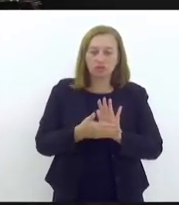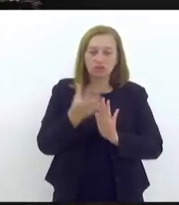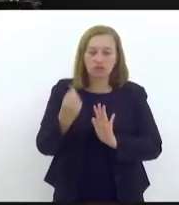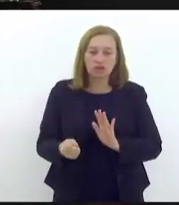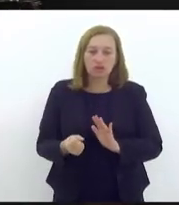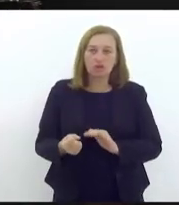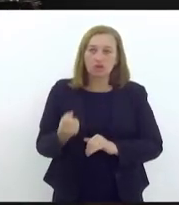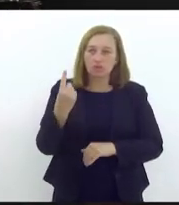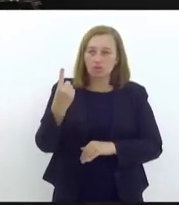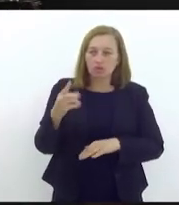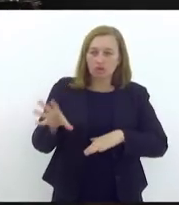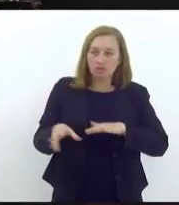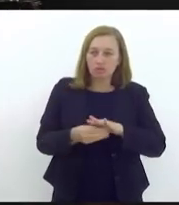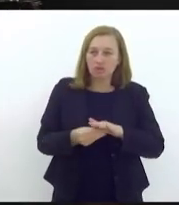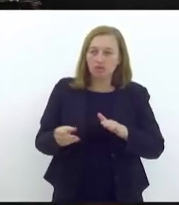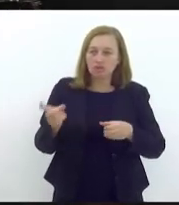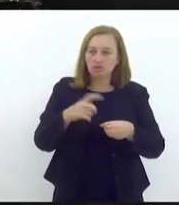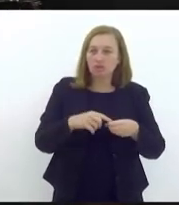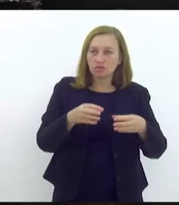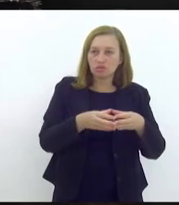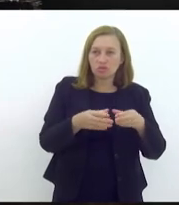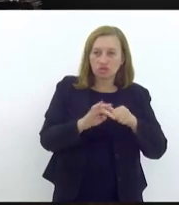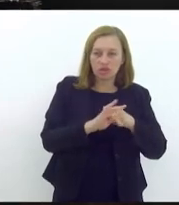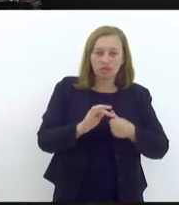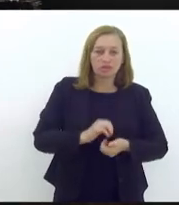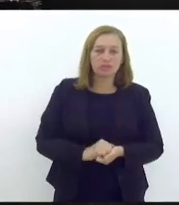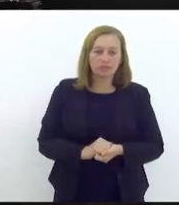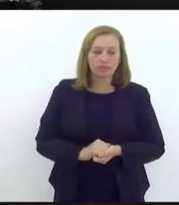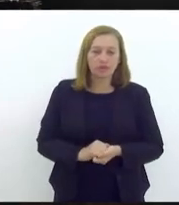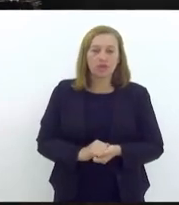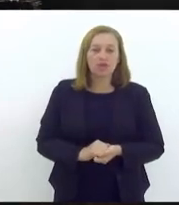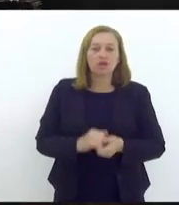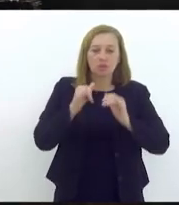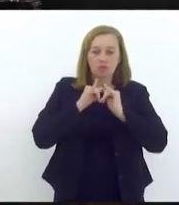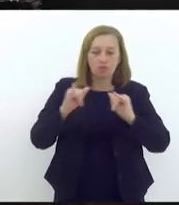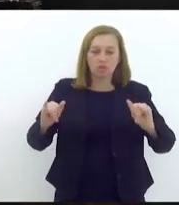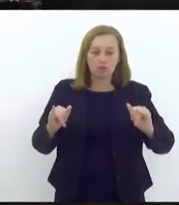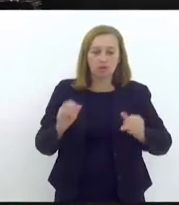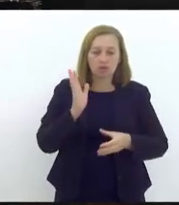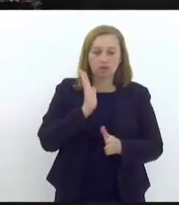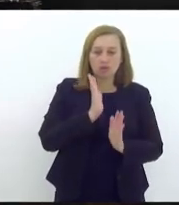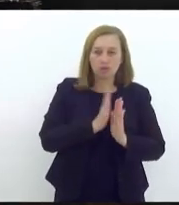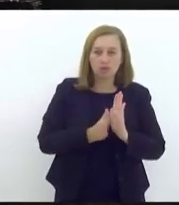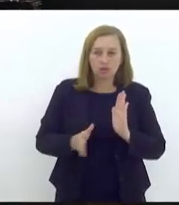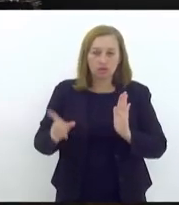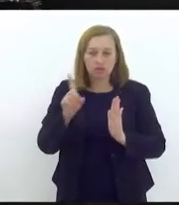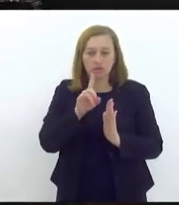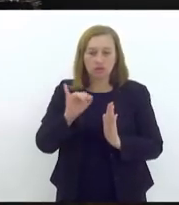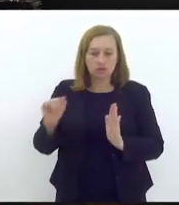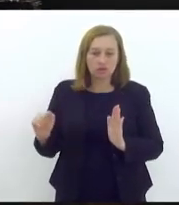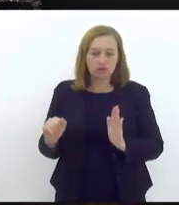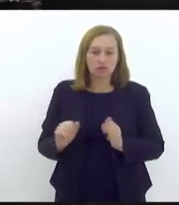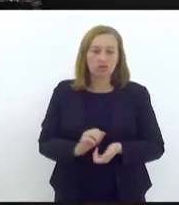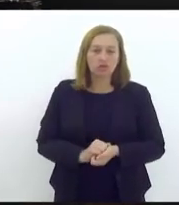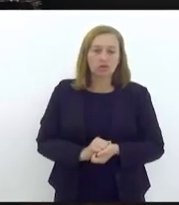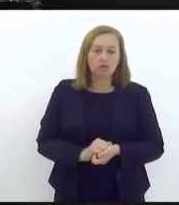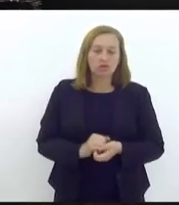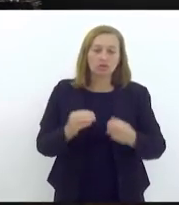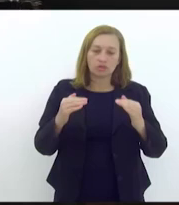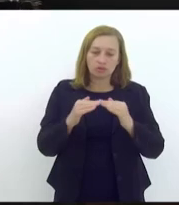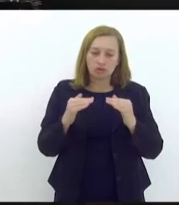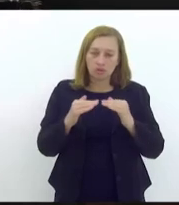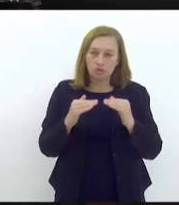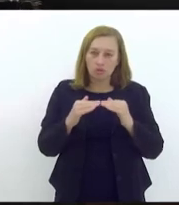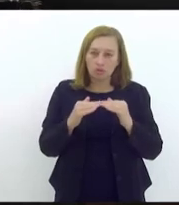proposta recebeu uma Emenda e retorna às comissões anunciam incluído na ordem do dia de acordo